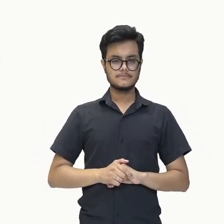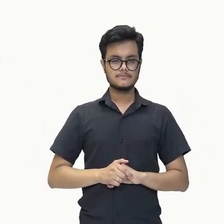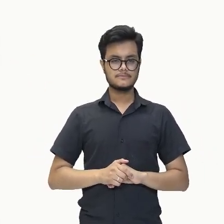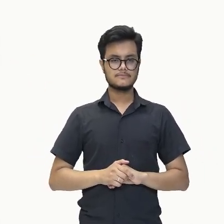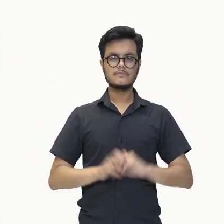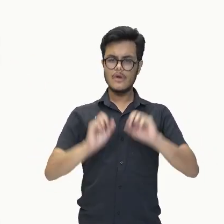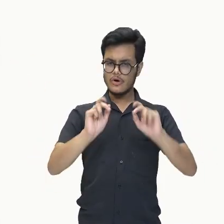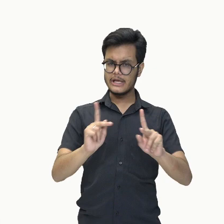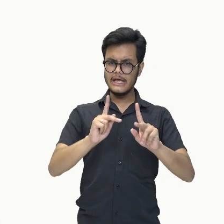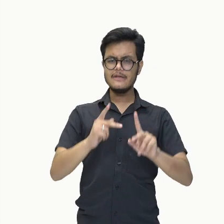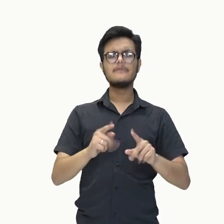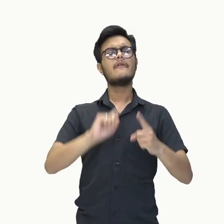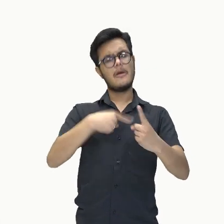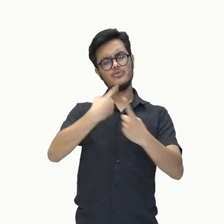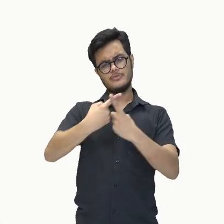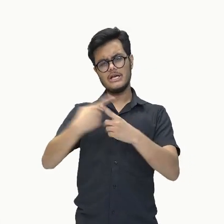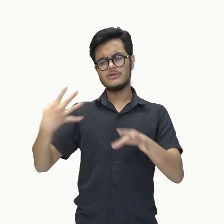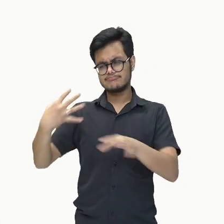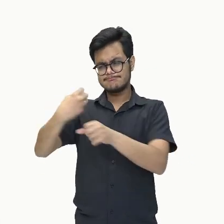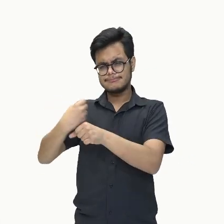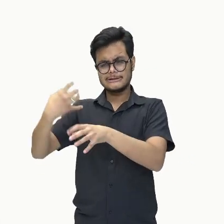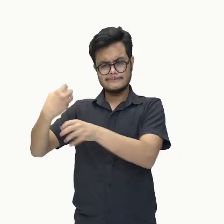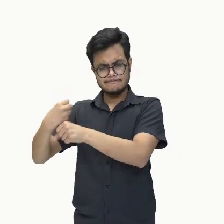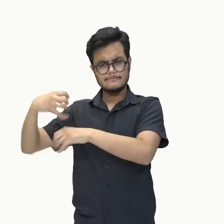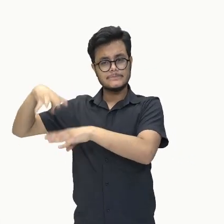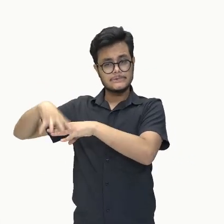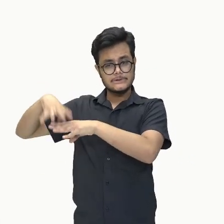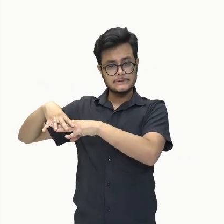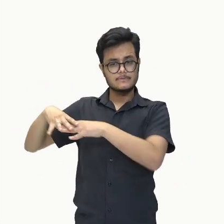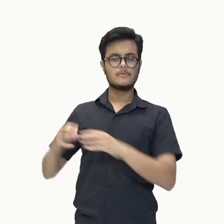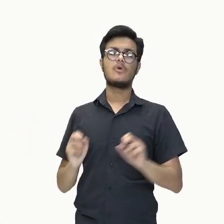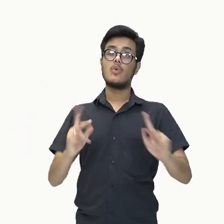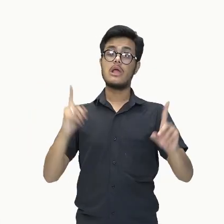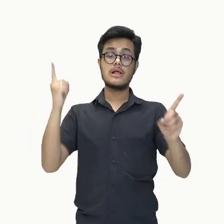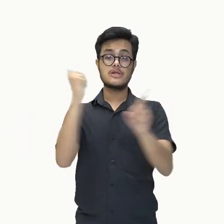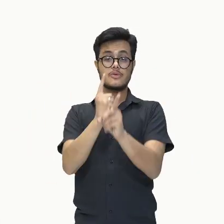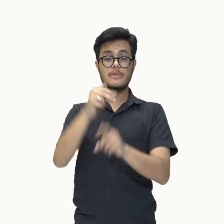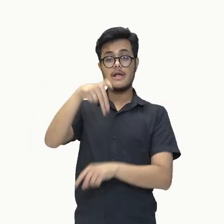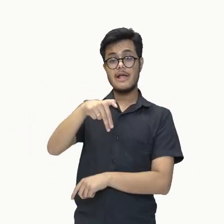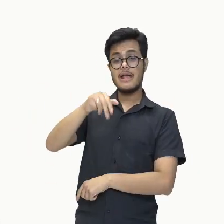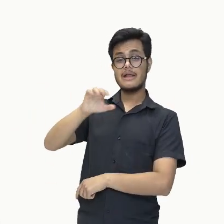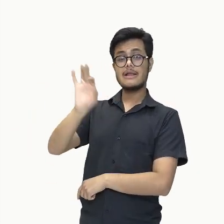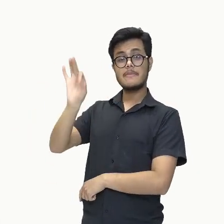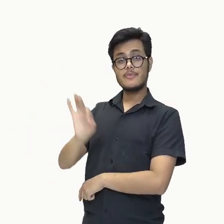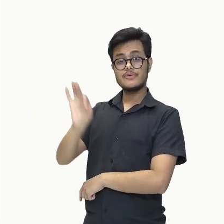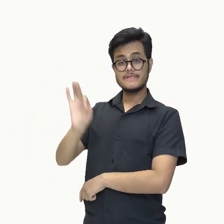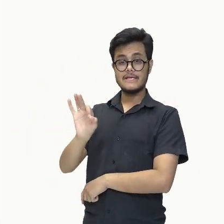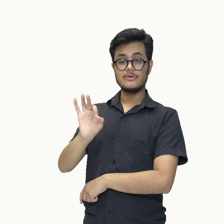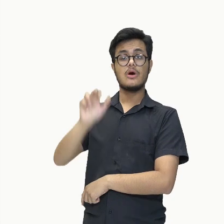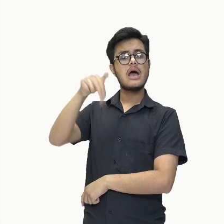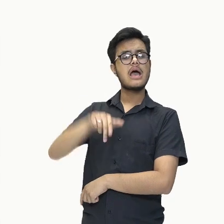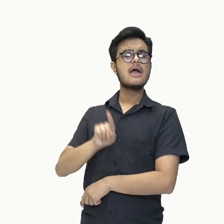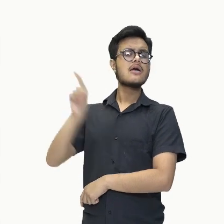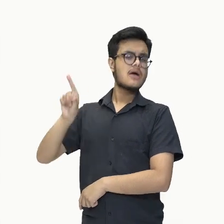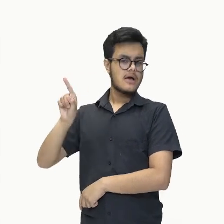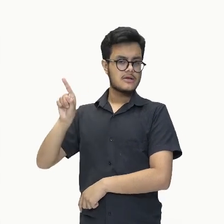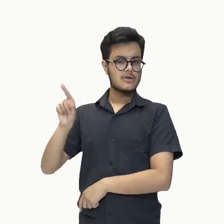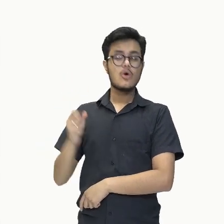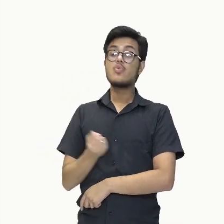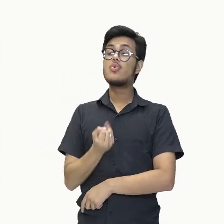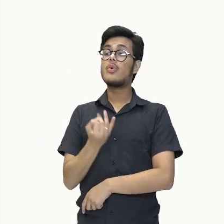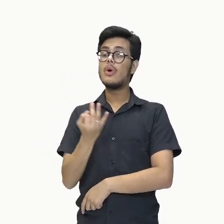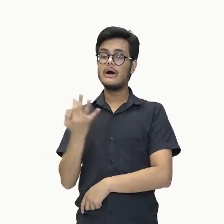que multiplica 1 mais I índice N por cento. Ou seja, esse N aqui representa a